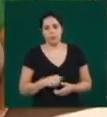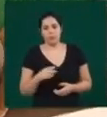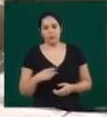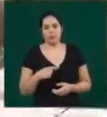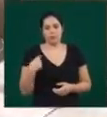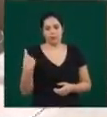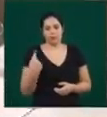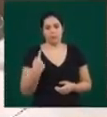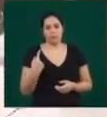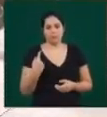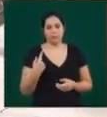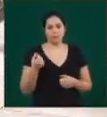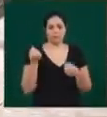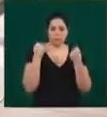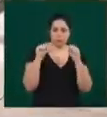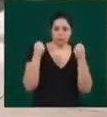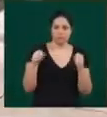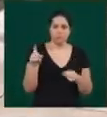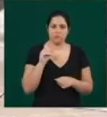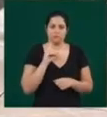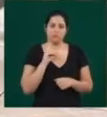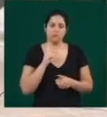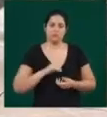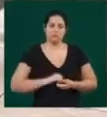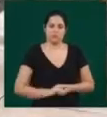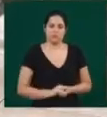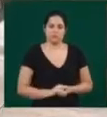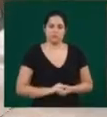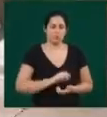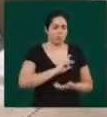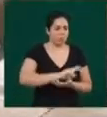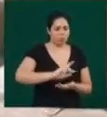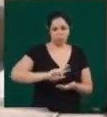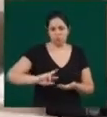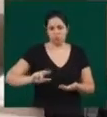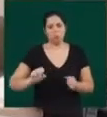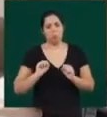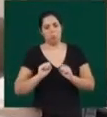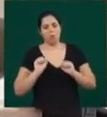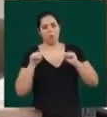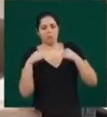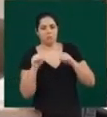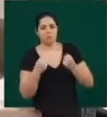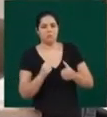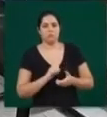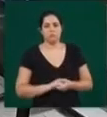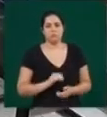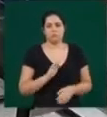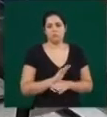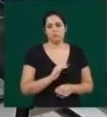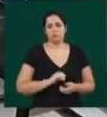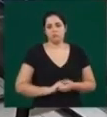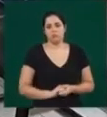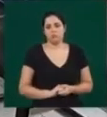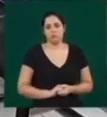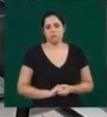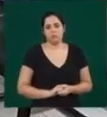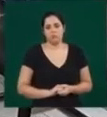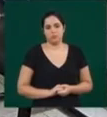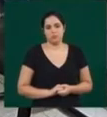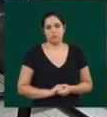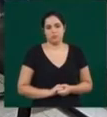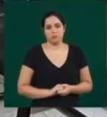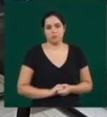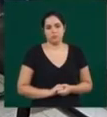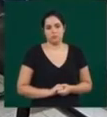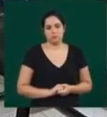exercícios. São diversas as atividades que visam diminuir a dor e controlar o processo inflamatório. A analgesia é